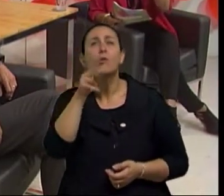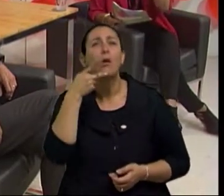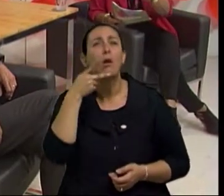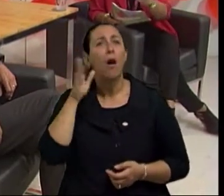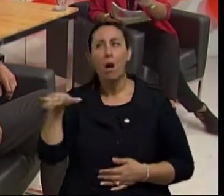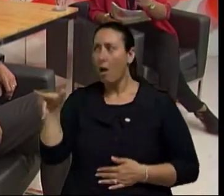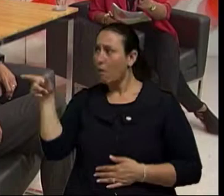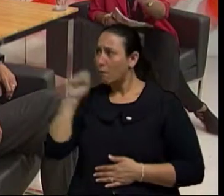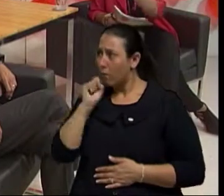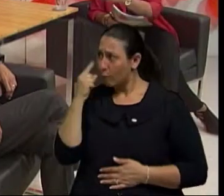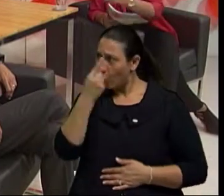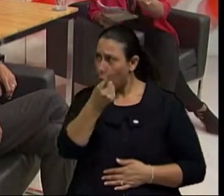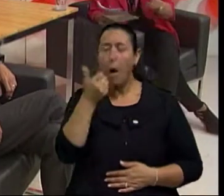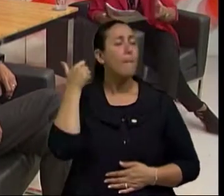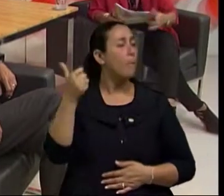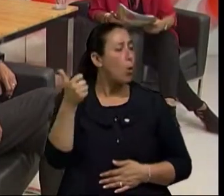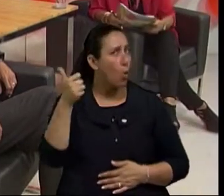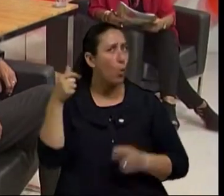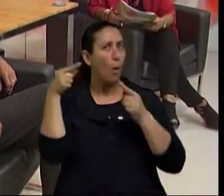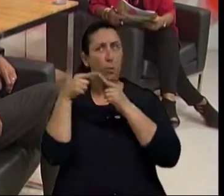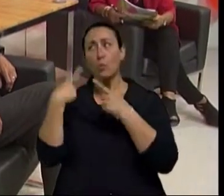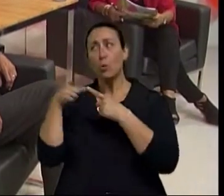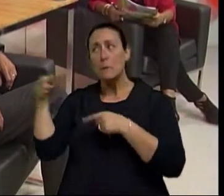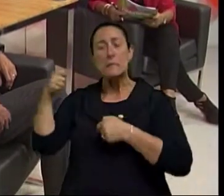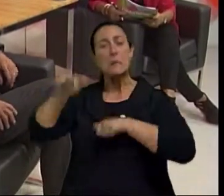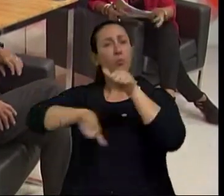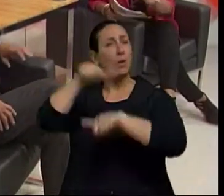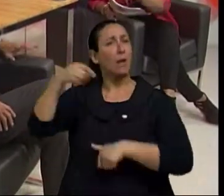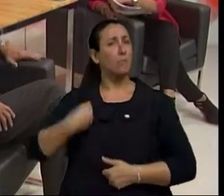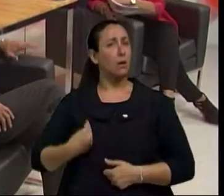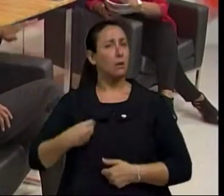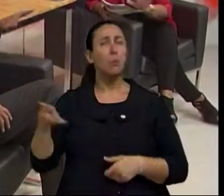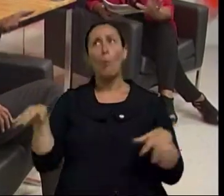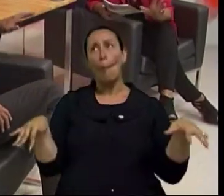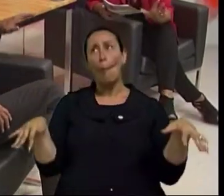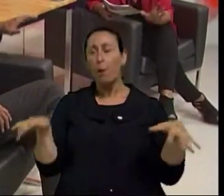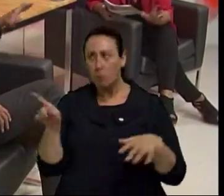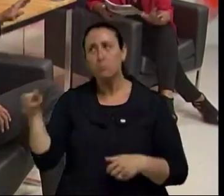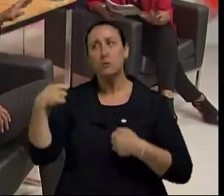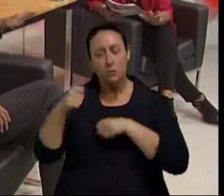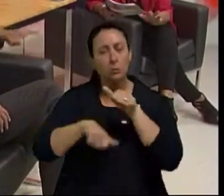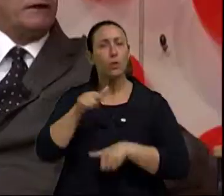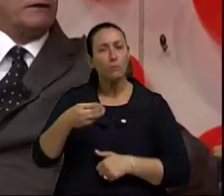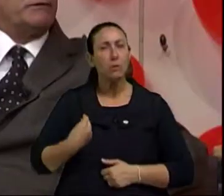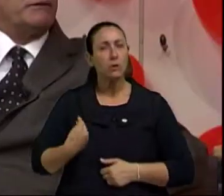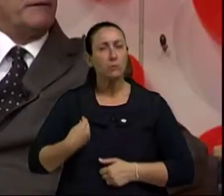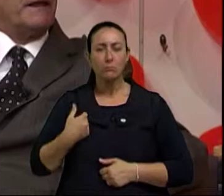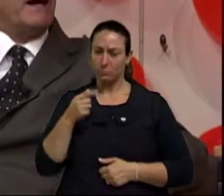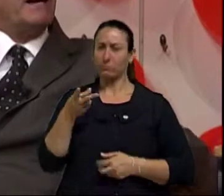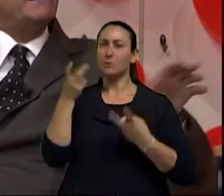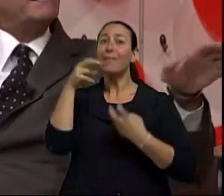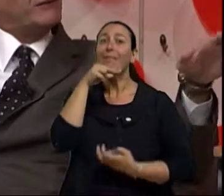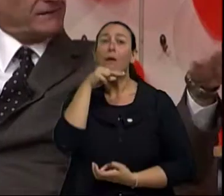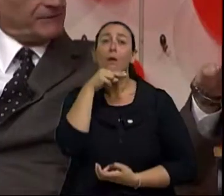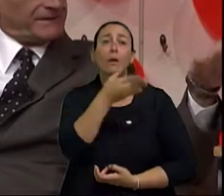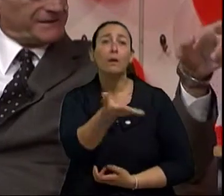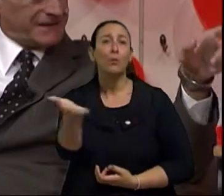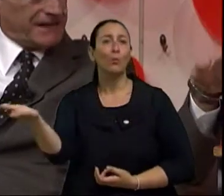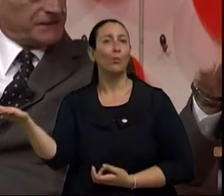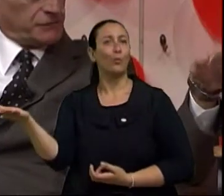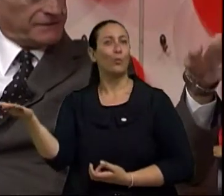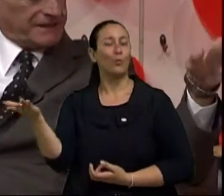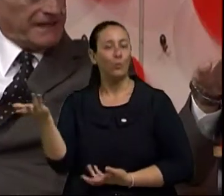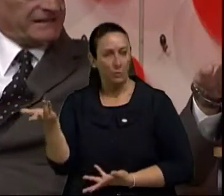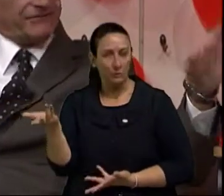para a avó, tu tem que ver esse programa porque tu tem que mudar a tua vida. É, isso é uma coisa maravilhosa. Isso é uma mudança enorme, né? Enorme, e está ocorrendo. Ainda que nós temos